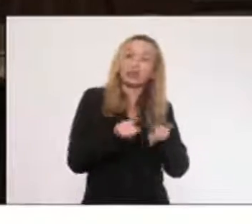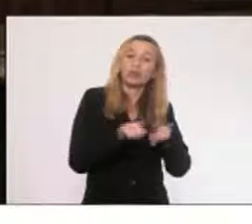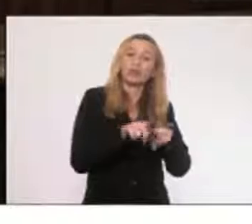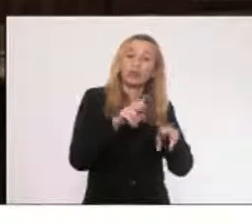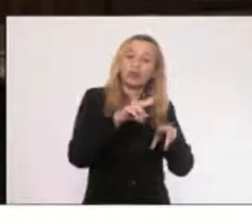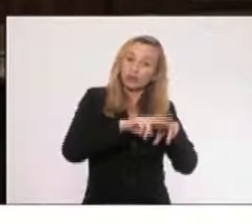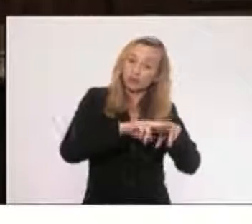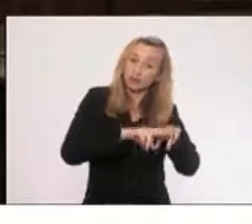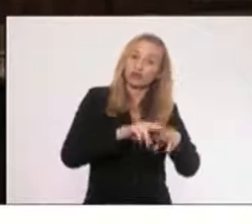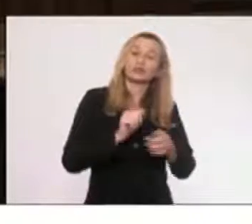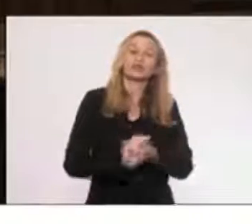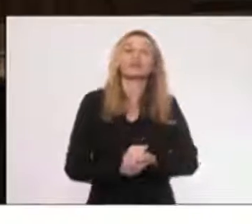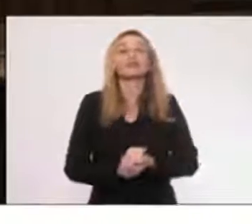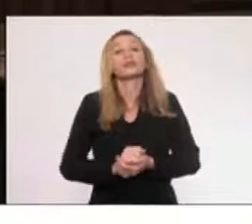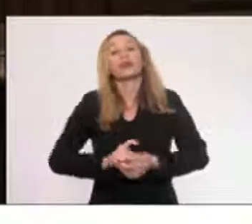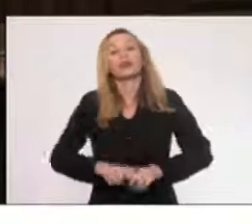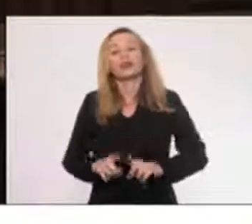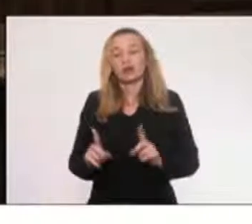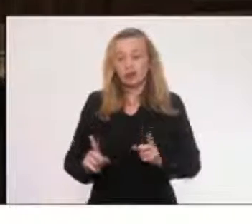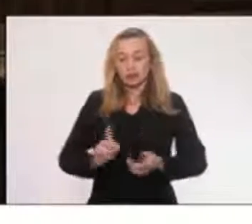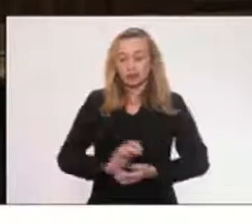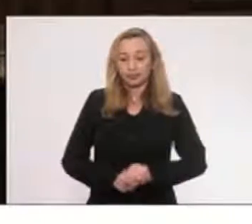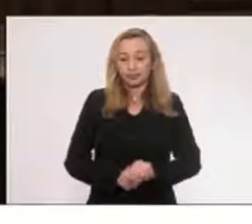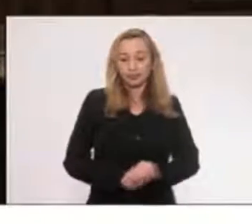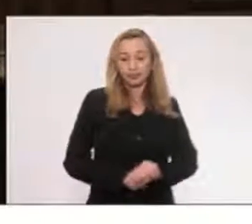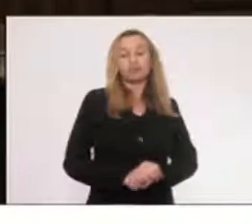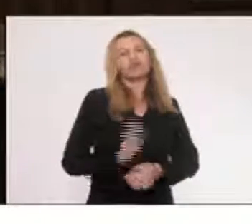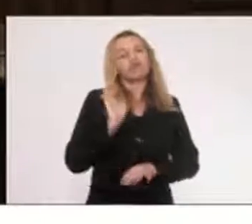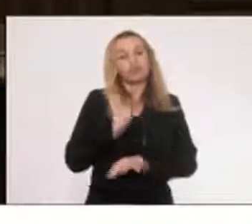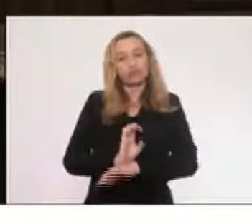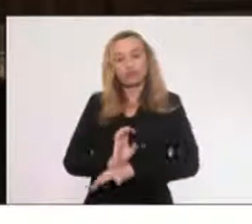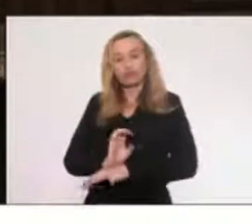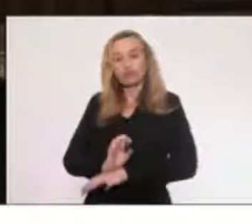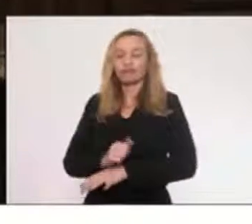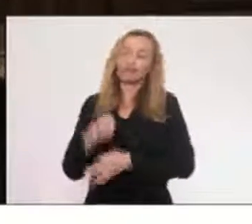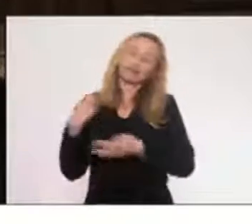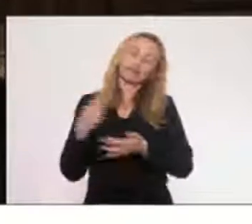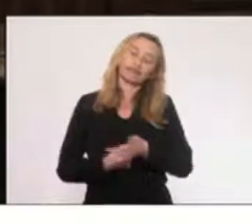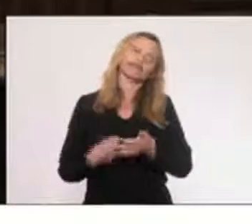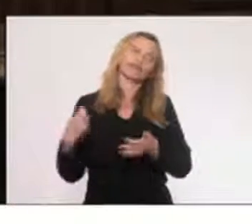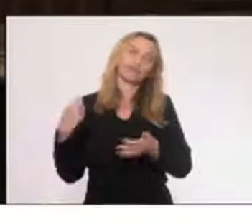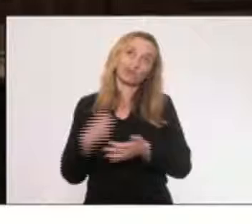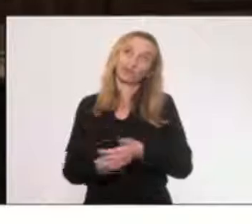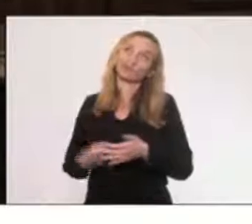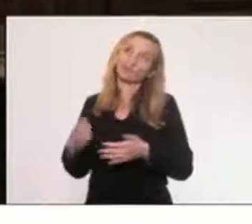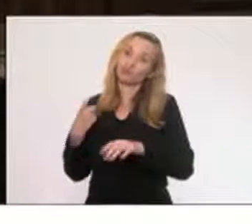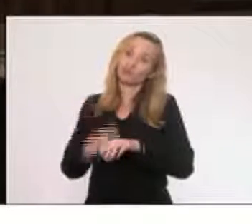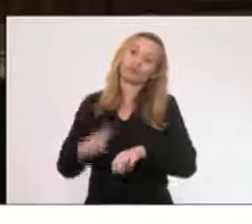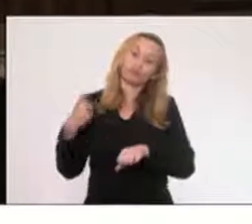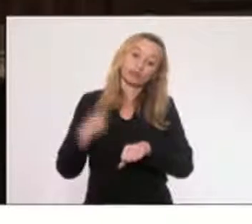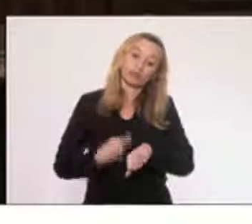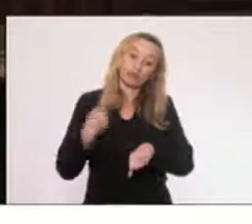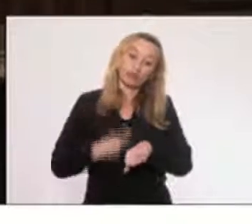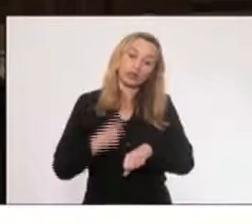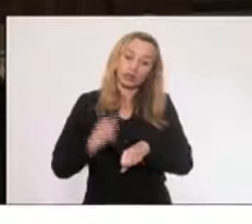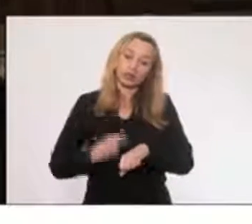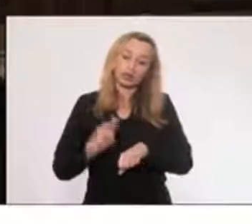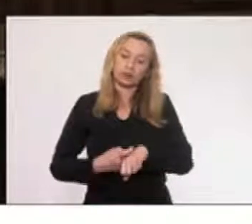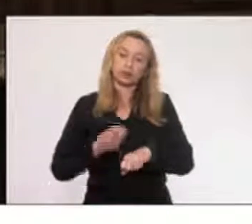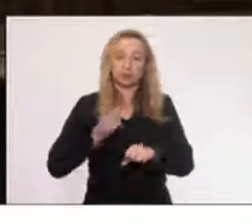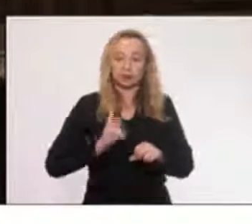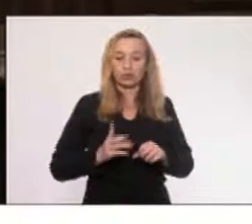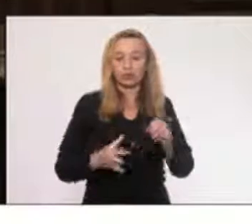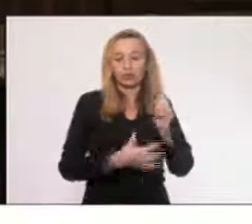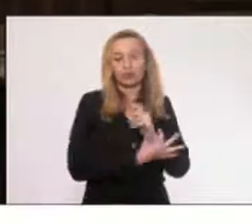pessoas. Mas o Estado insiste em manter uma segurança pública